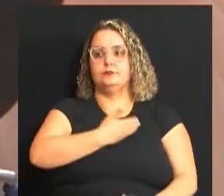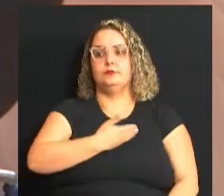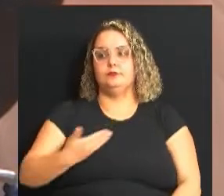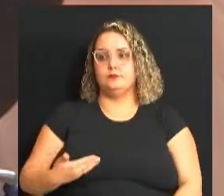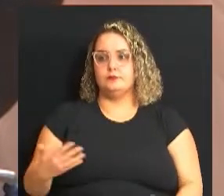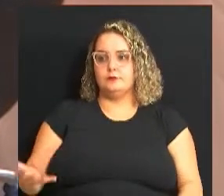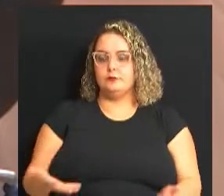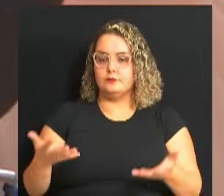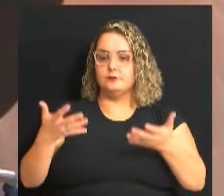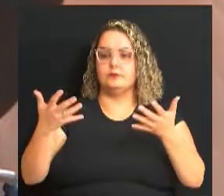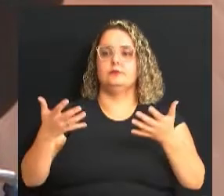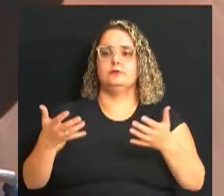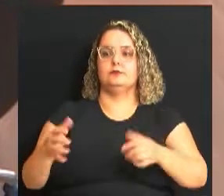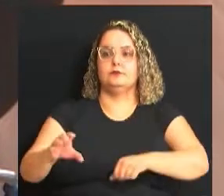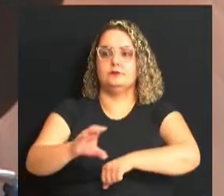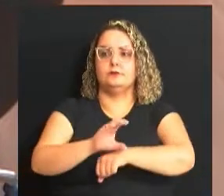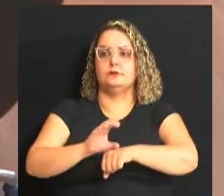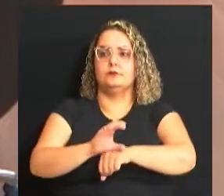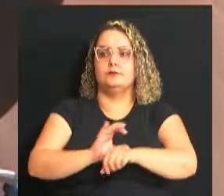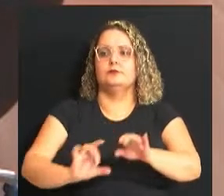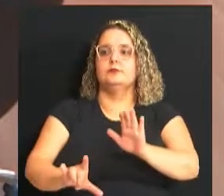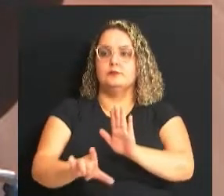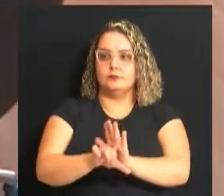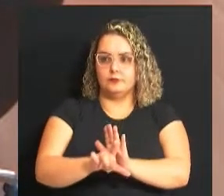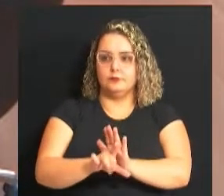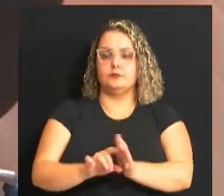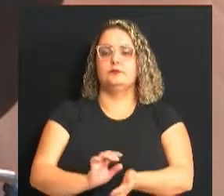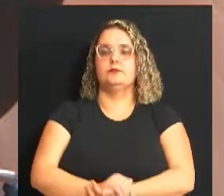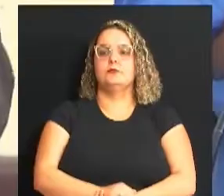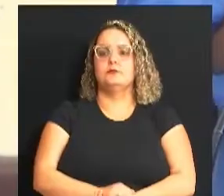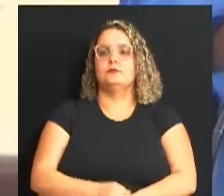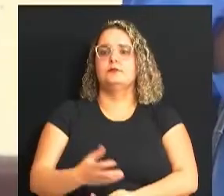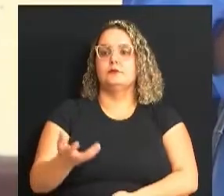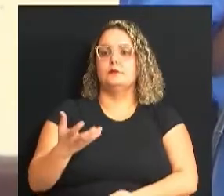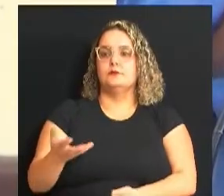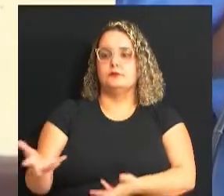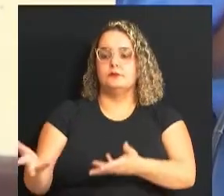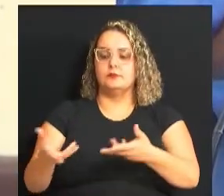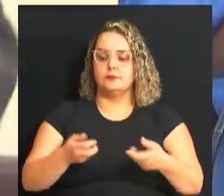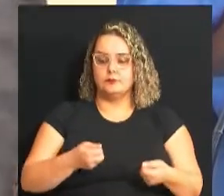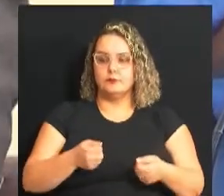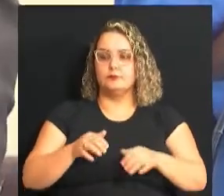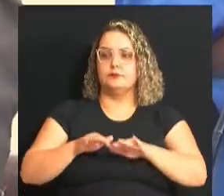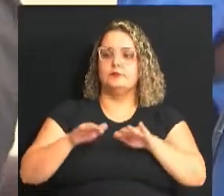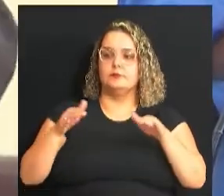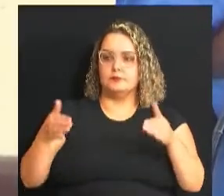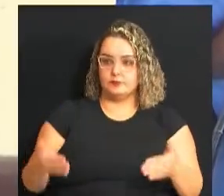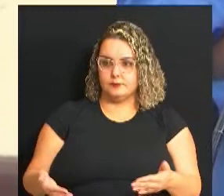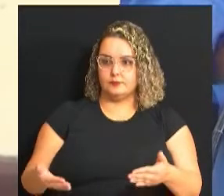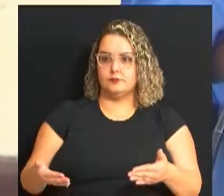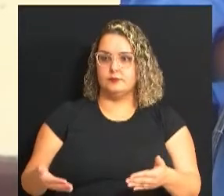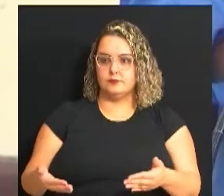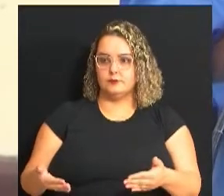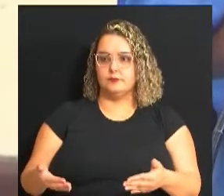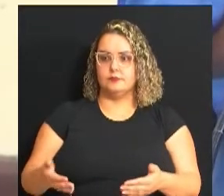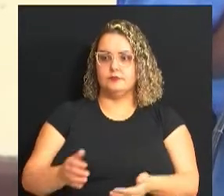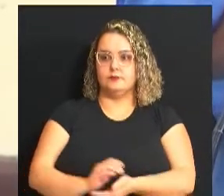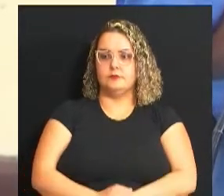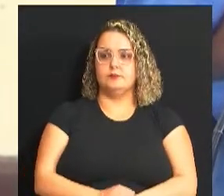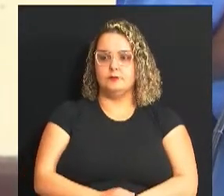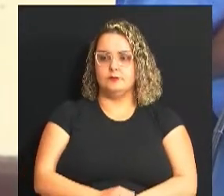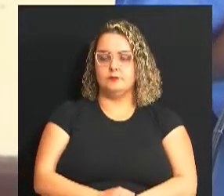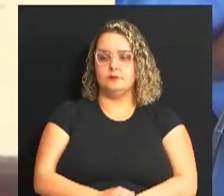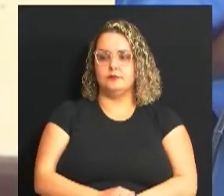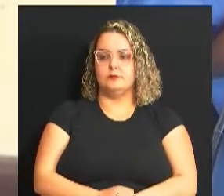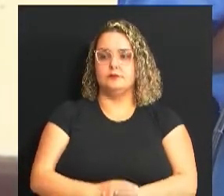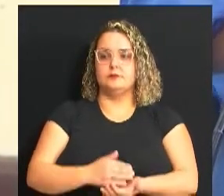Comissão de Constituição e Legalidade. E gostaria de convidar à mesa o